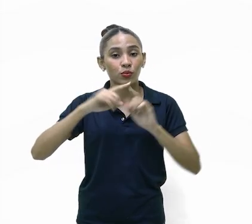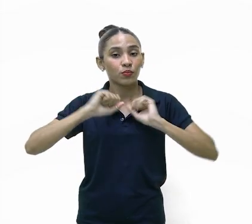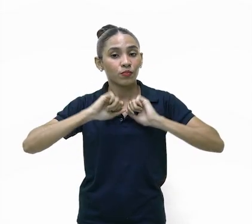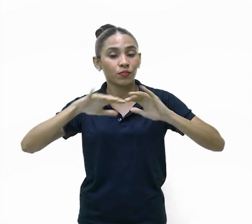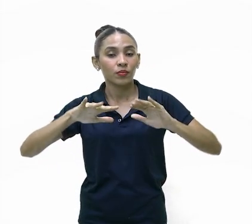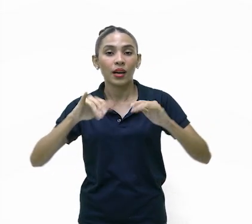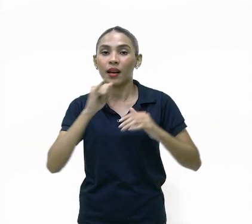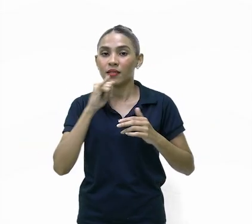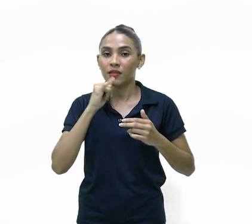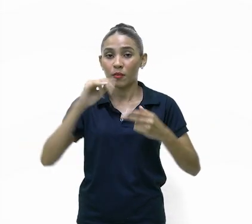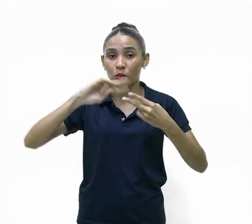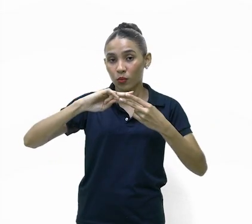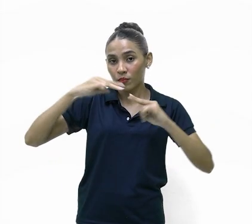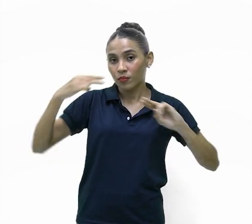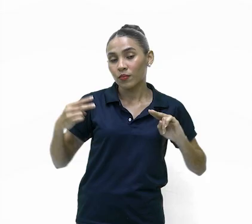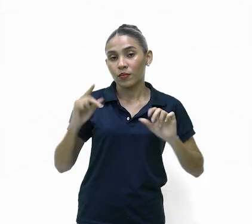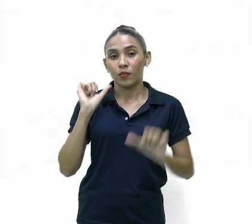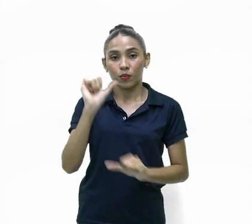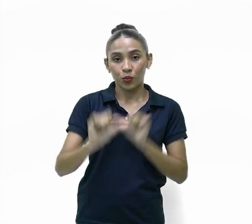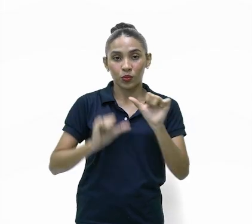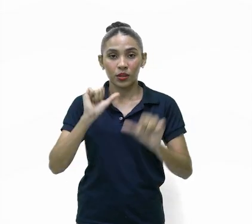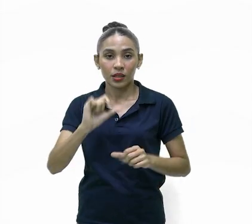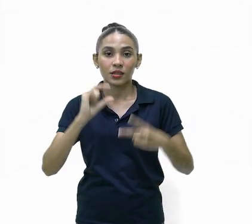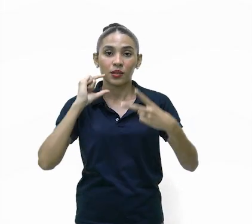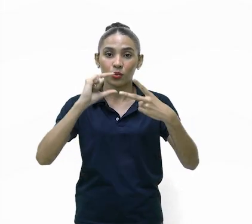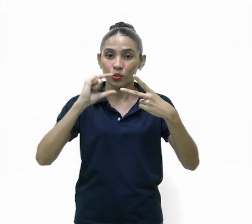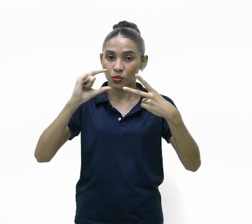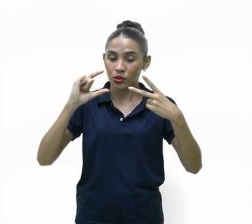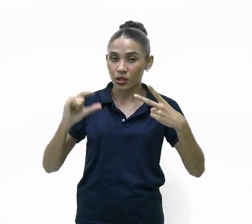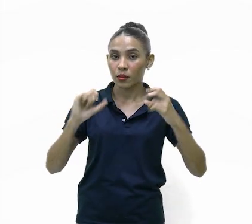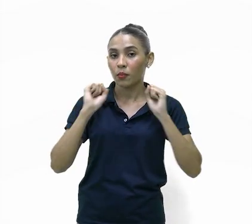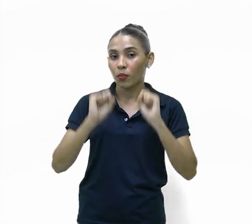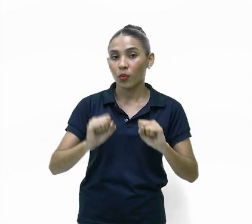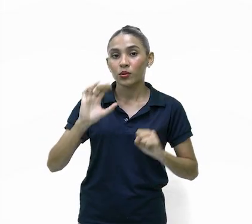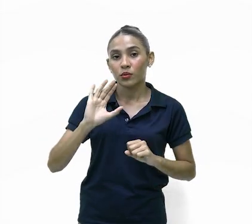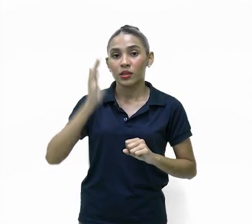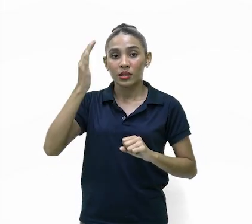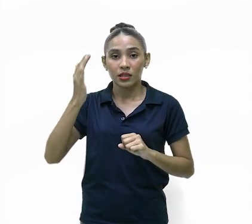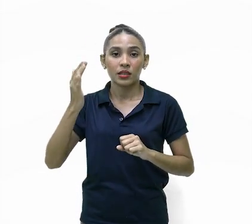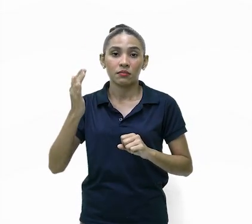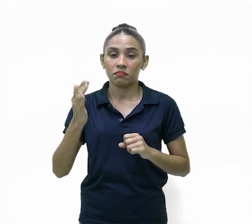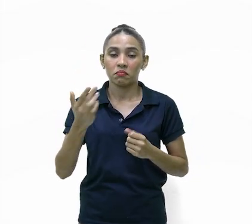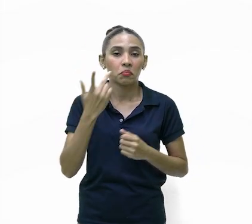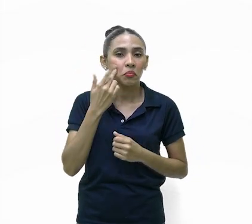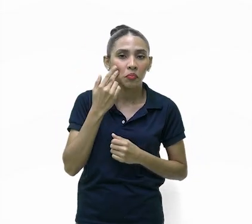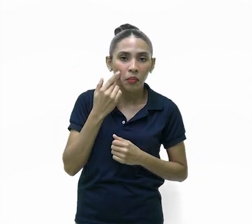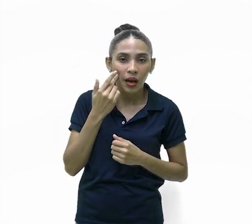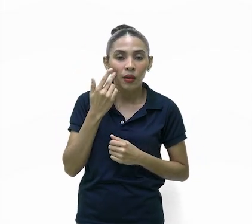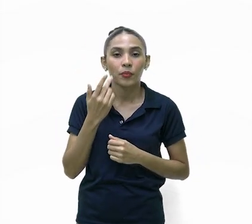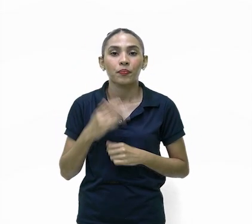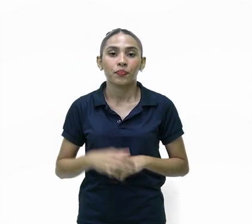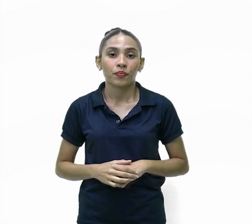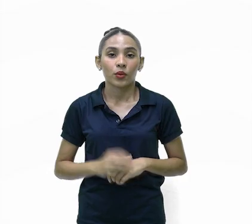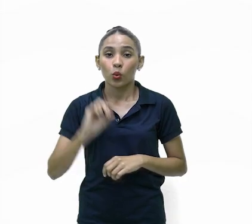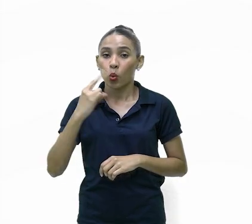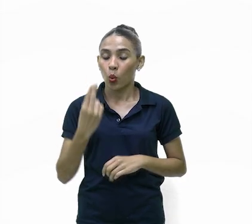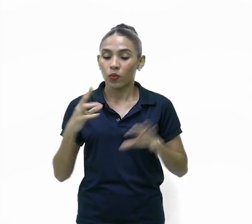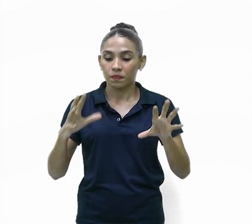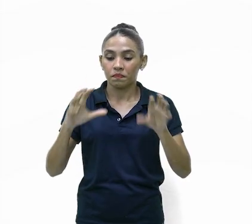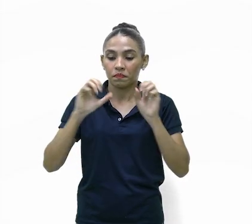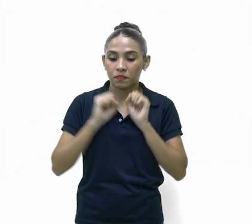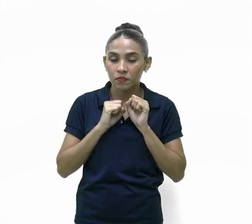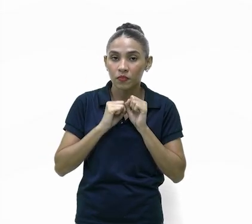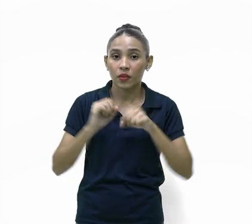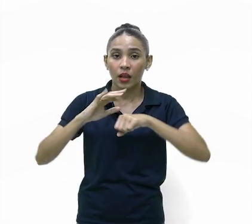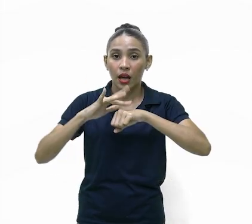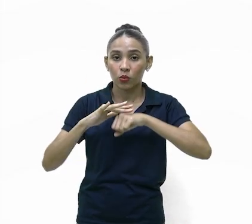doenças genéticas elas são alterações nos genes que podem ocorrer de forma espontânea ou serem adquiridas,